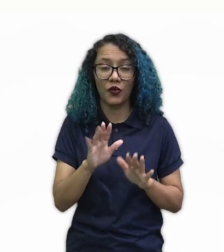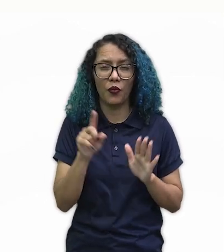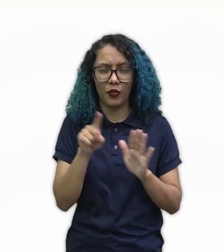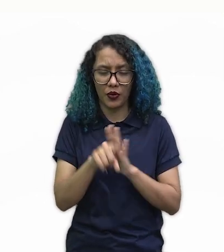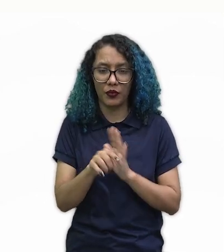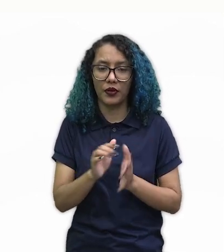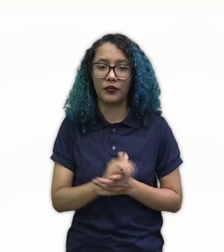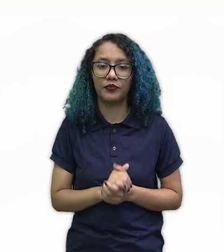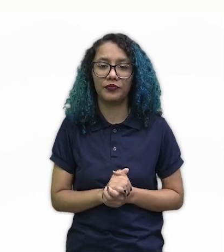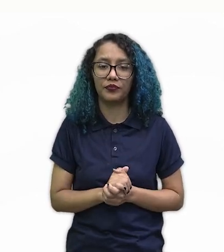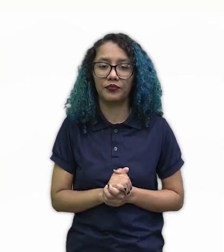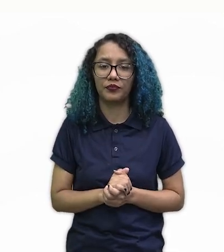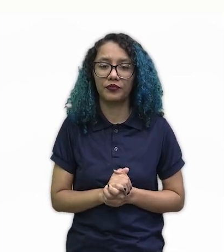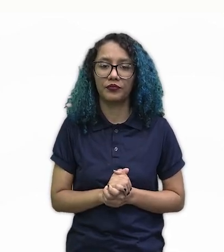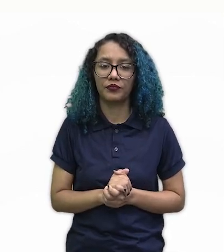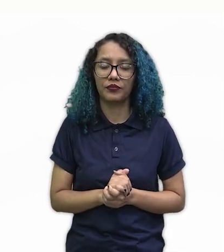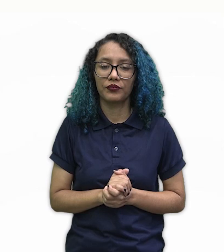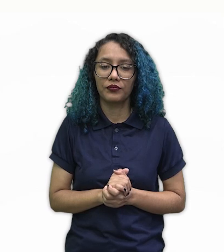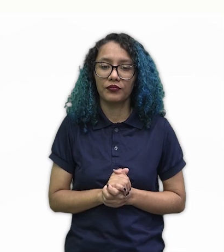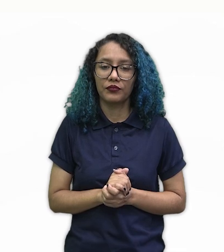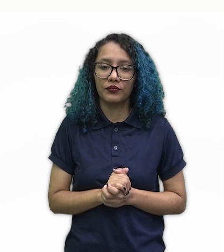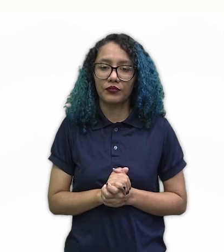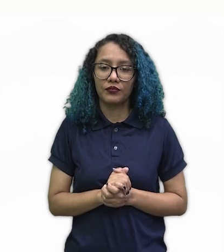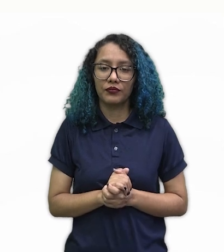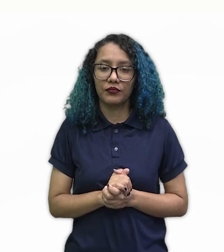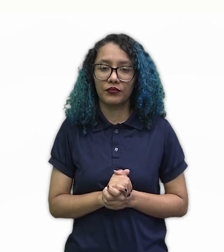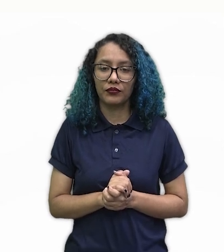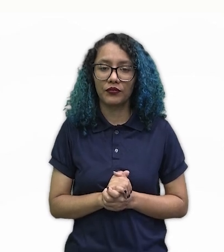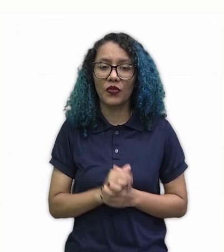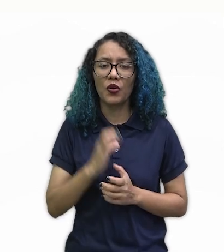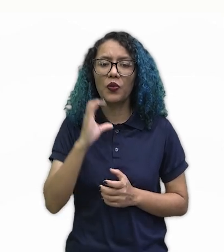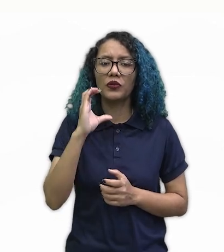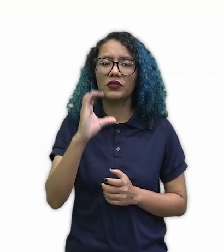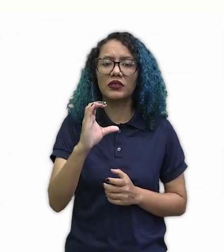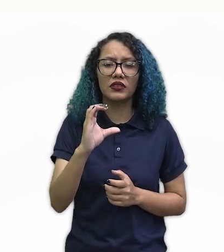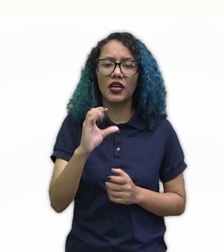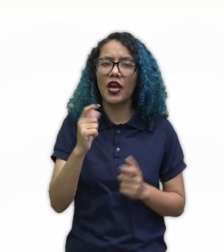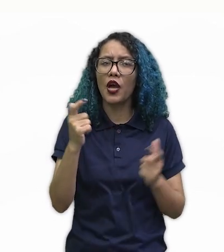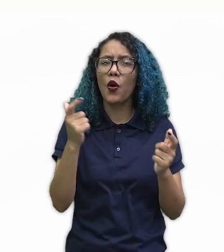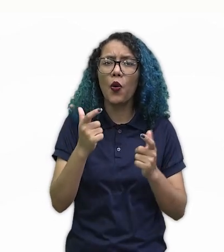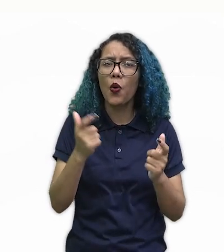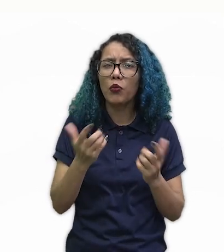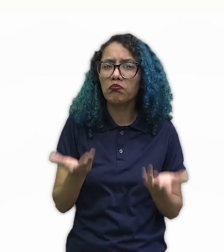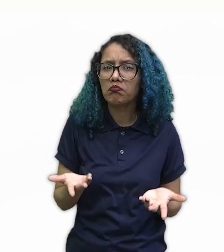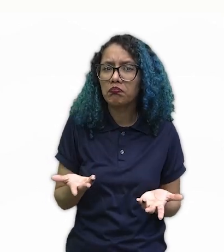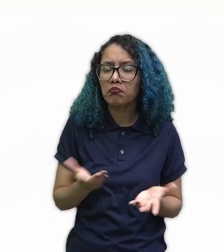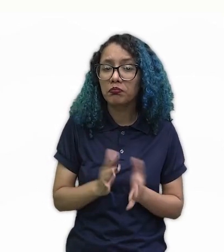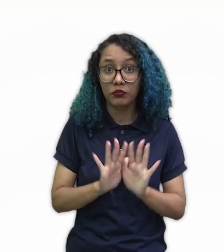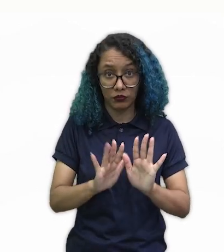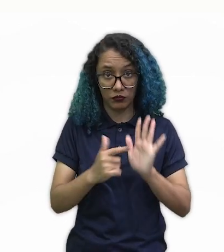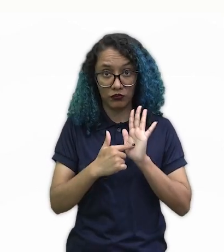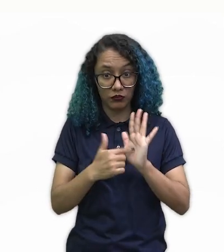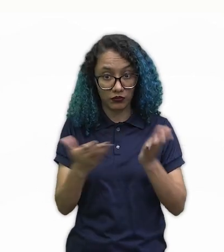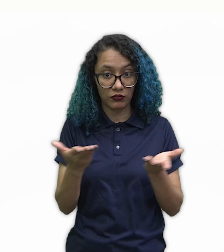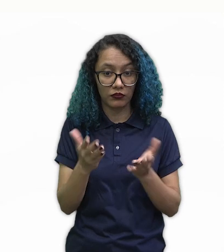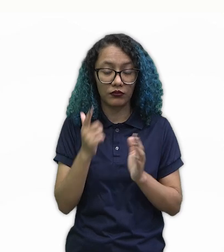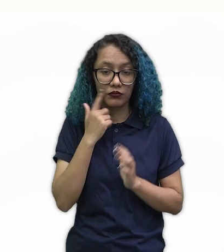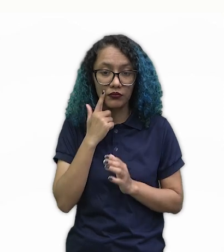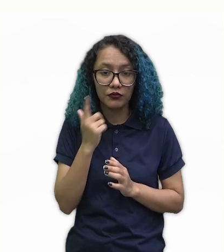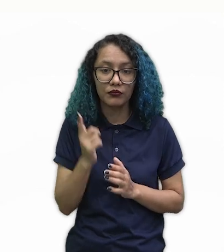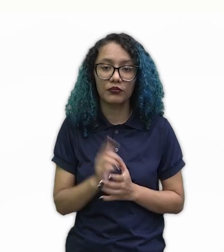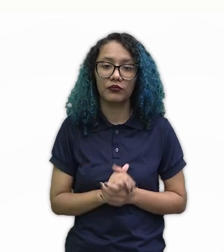Primeira pergunta, para onde foram essas duas letras C? Opa, calma lá, vou te mostrar agora.